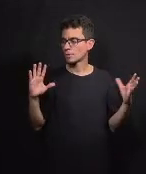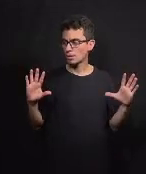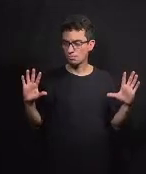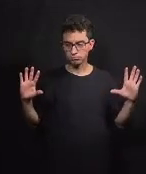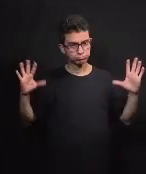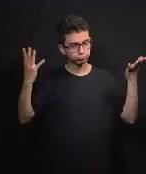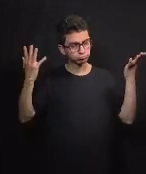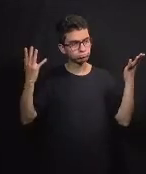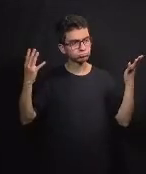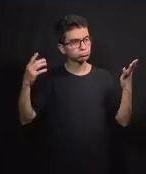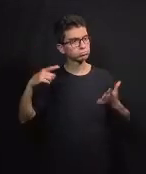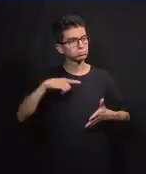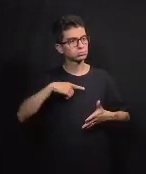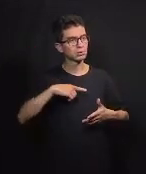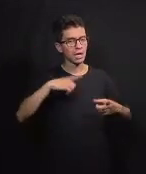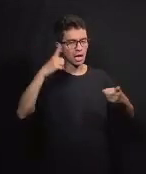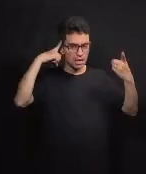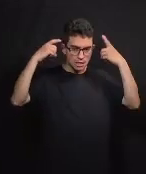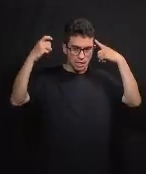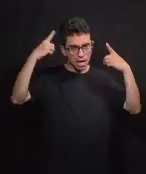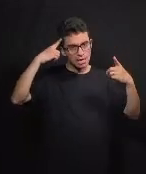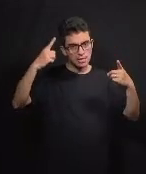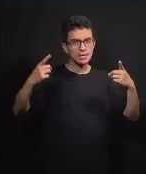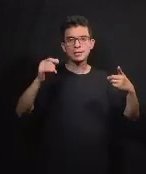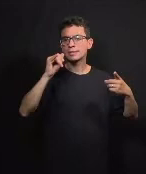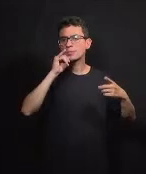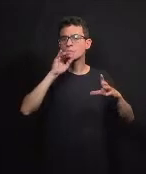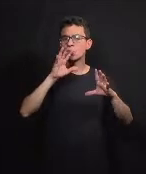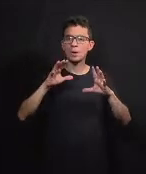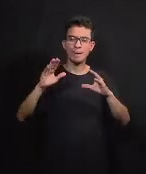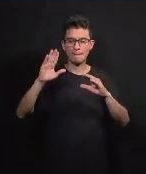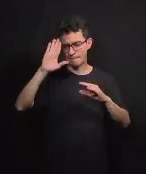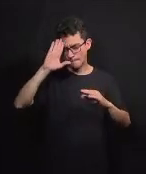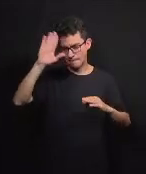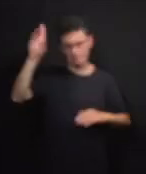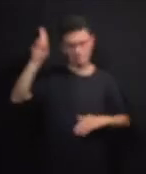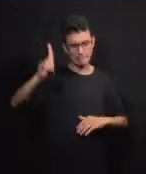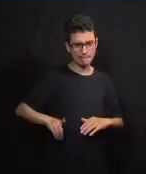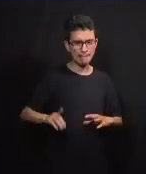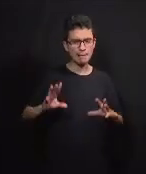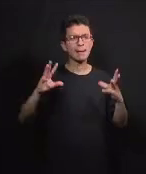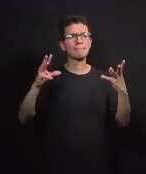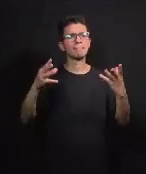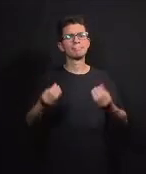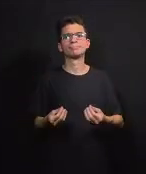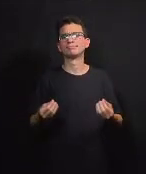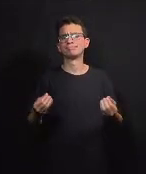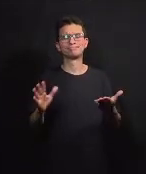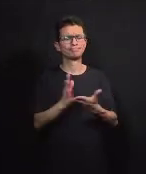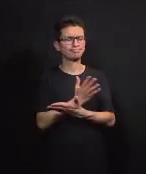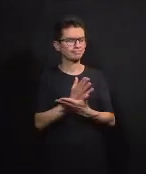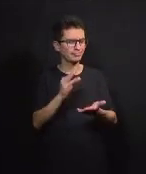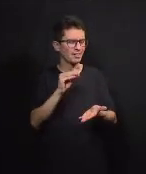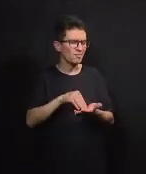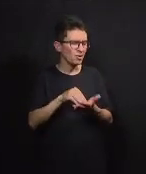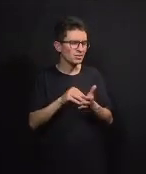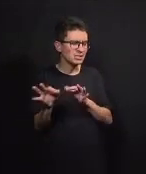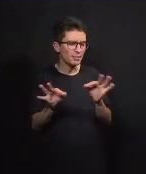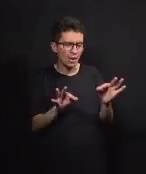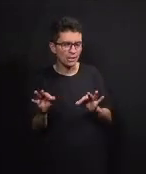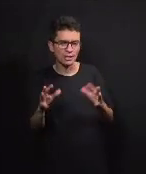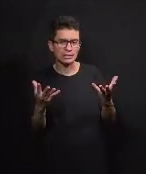avalanche, digamos assim, de ideias de extrema direita? podem ser toscas, mal elaboradas,